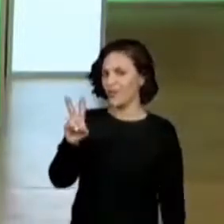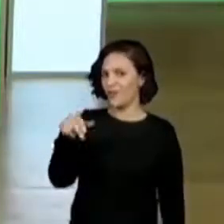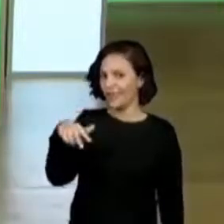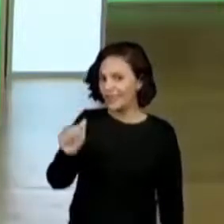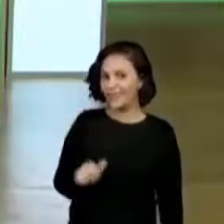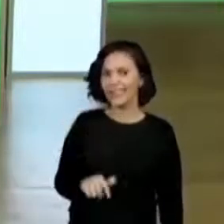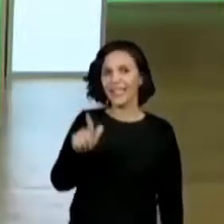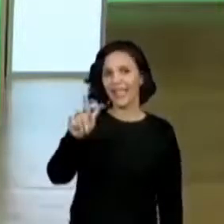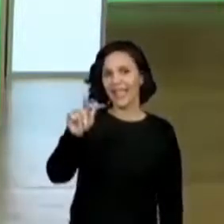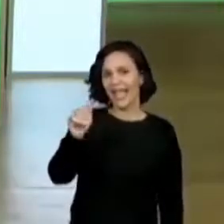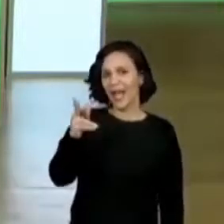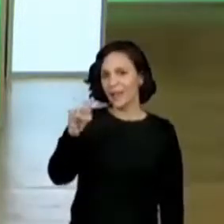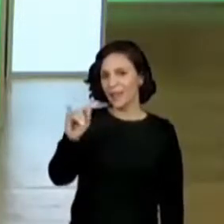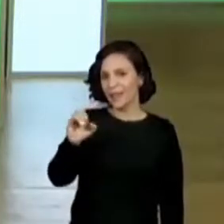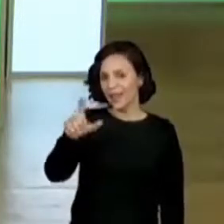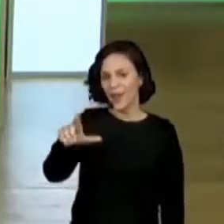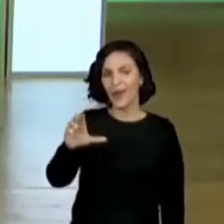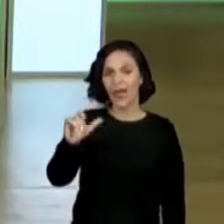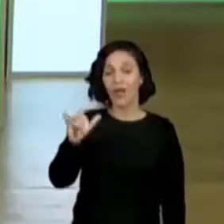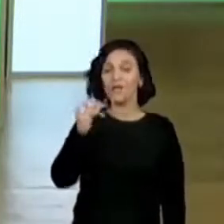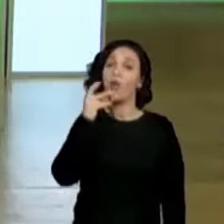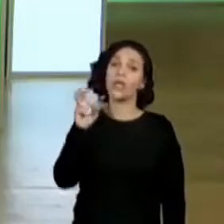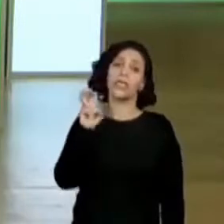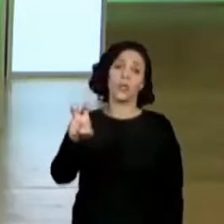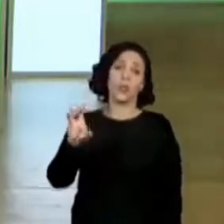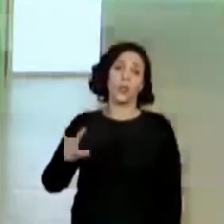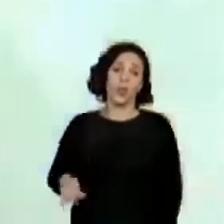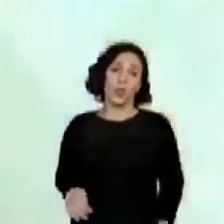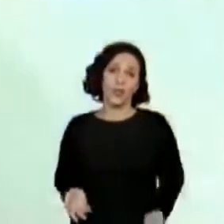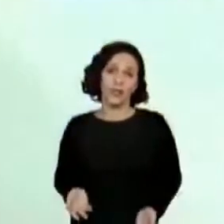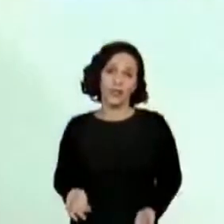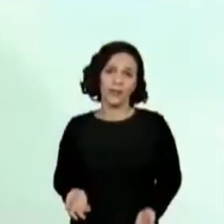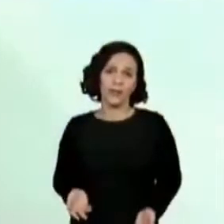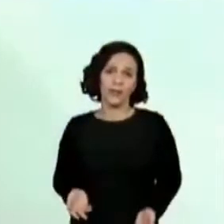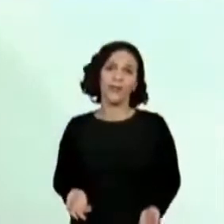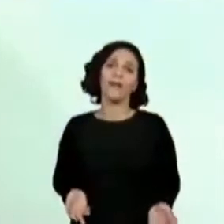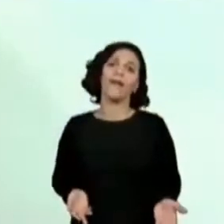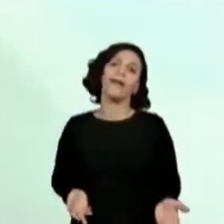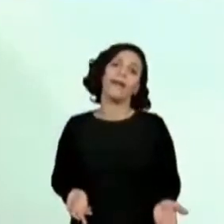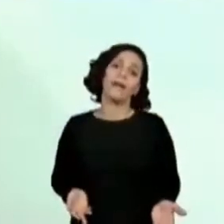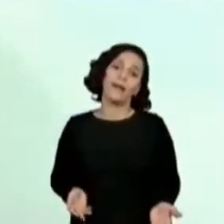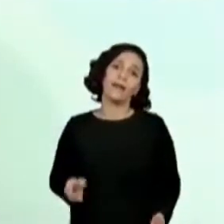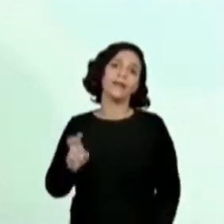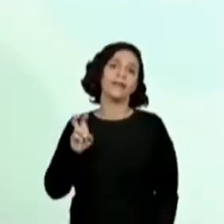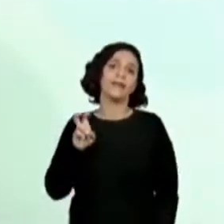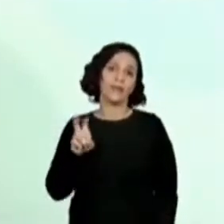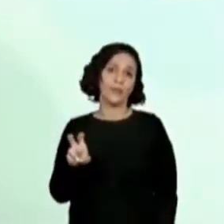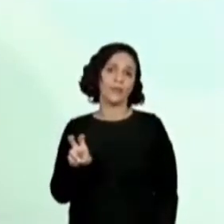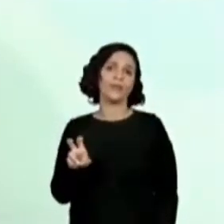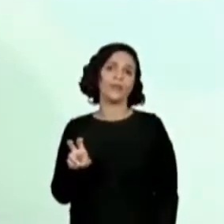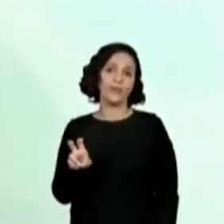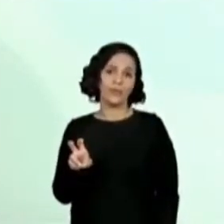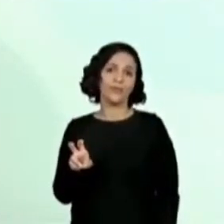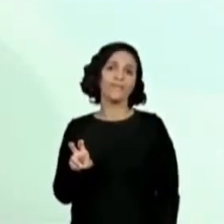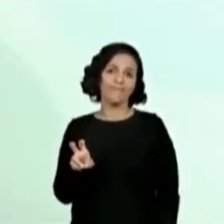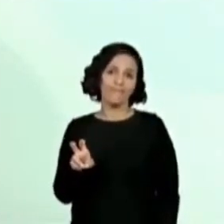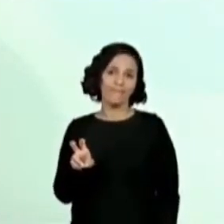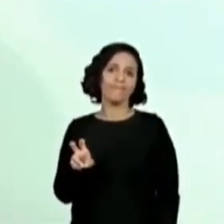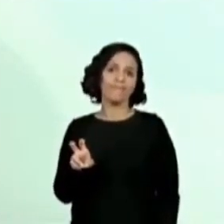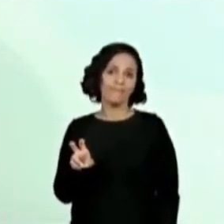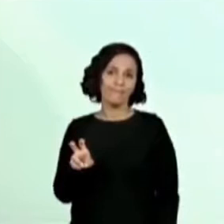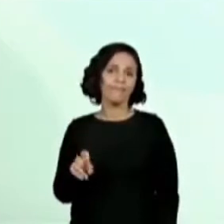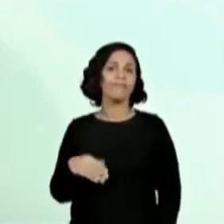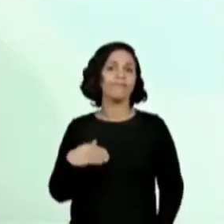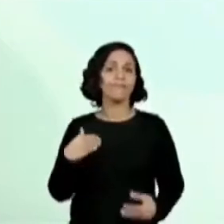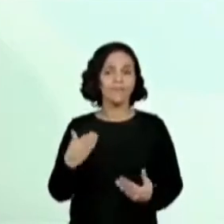muito todos fácil. Todos responderam que foi... O 5, né? Então, nós tivemos aí, né, o número maior, né,